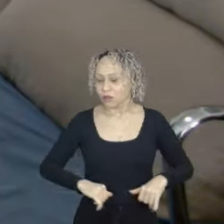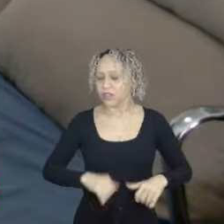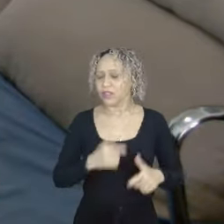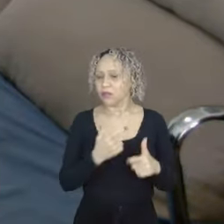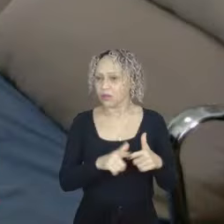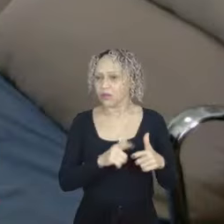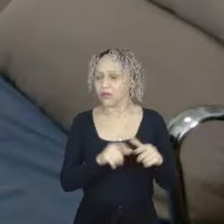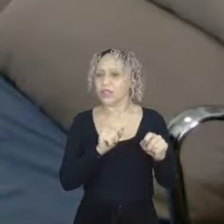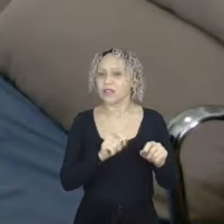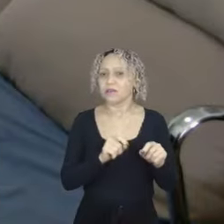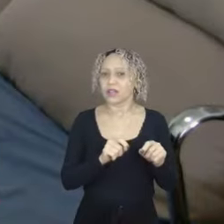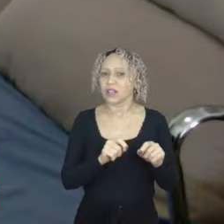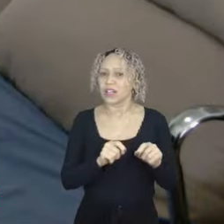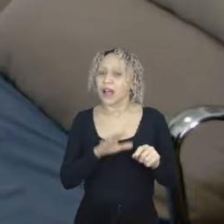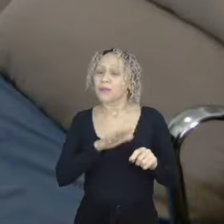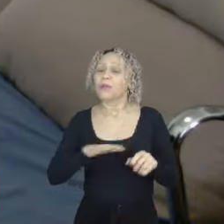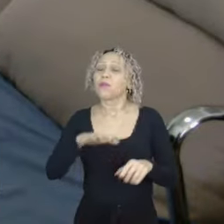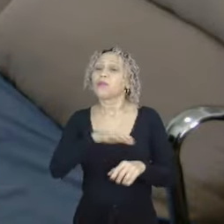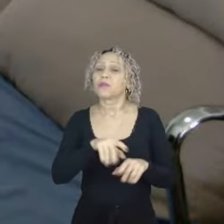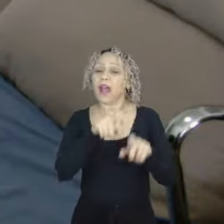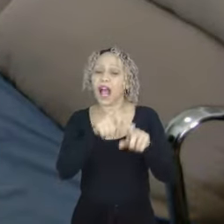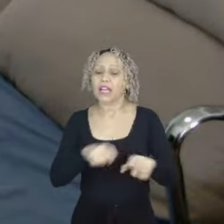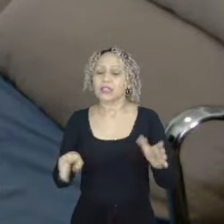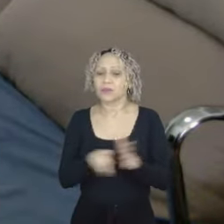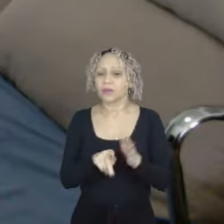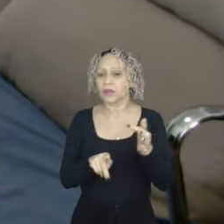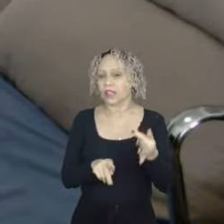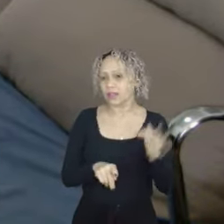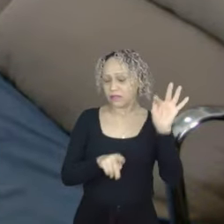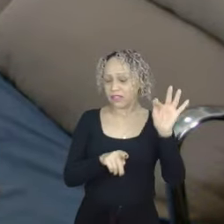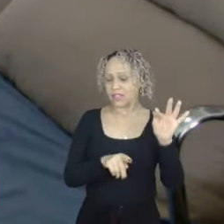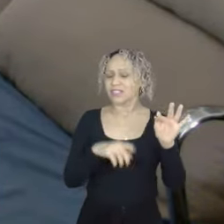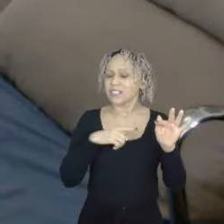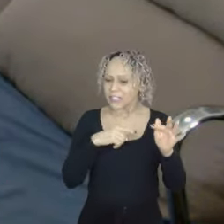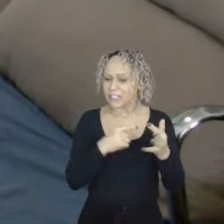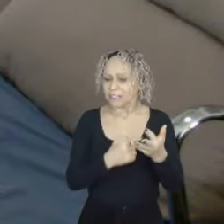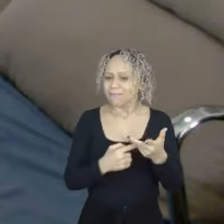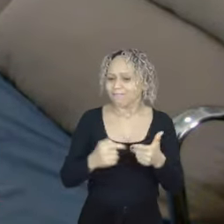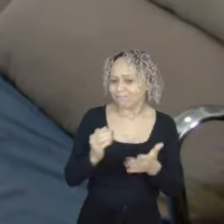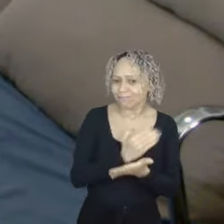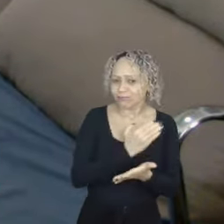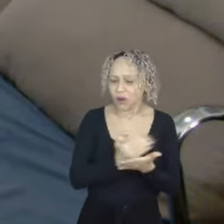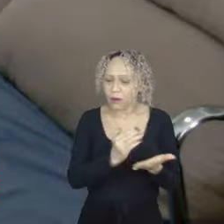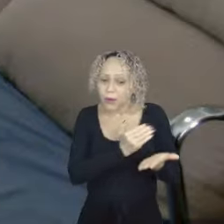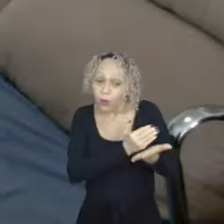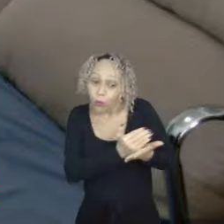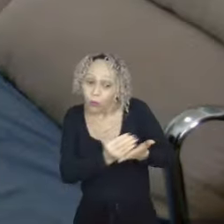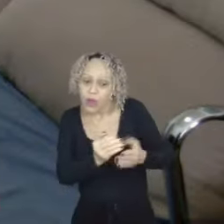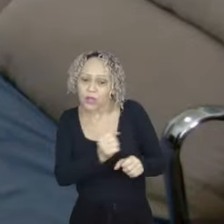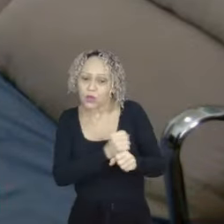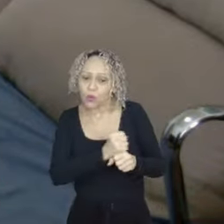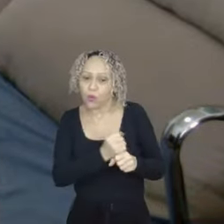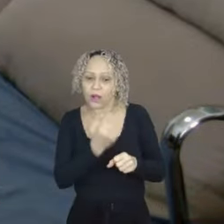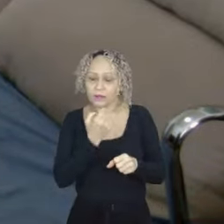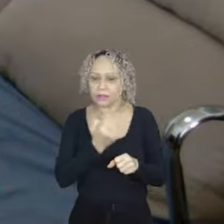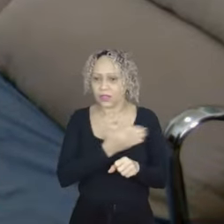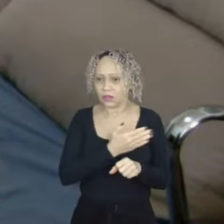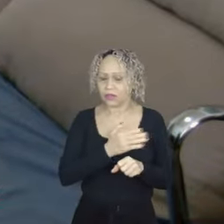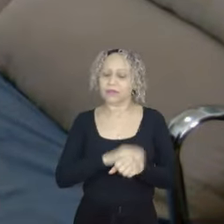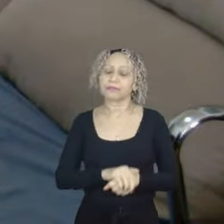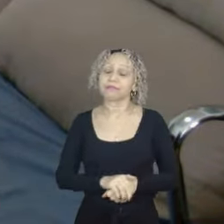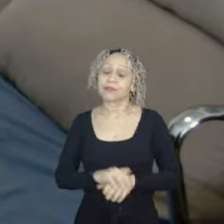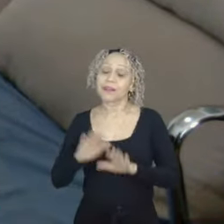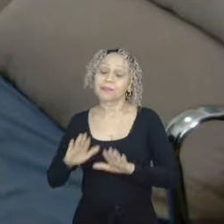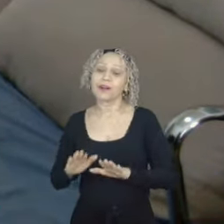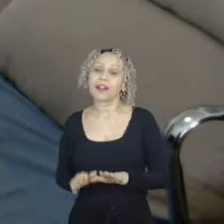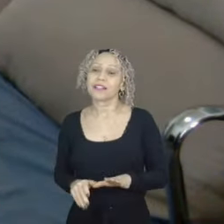agrícola da França, apesar desse mal-estar aí que foi causado durante o último encontro dele com o presidente Lula. O presidente Lula continua